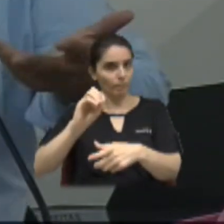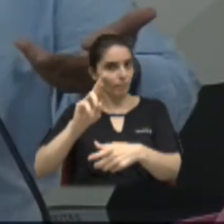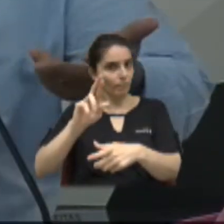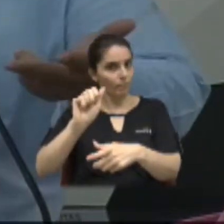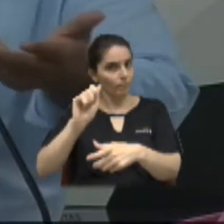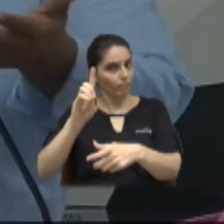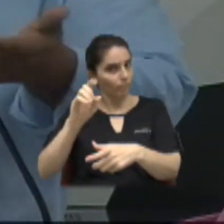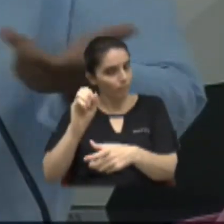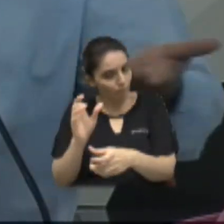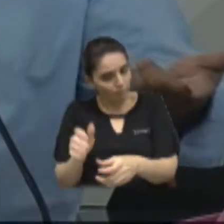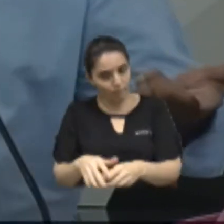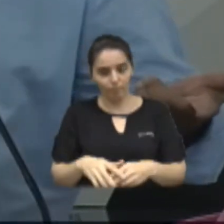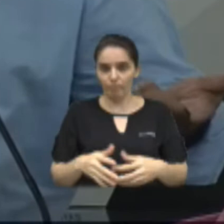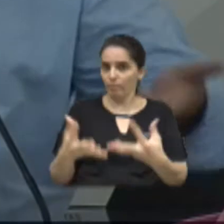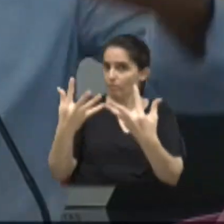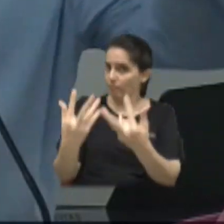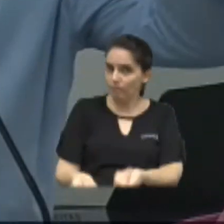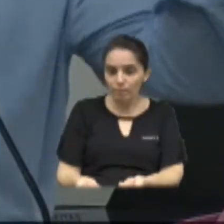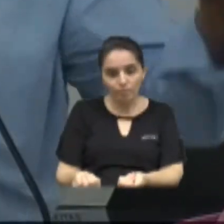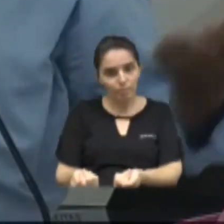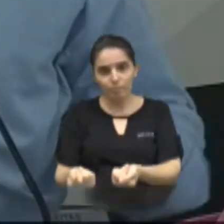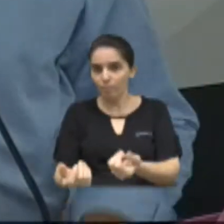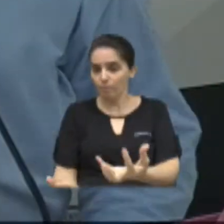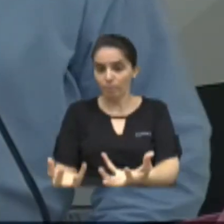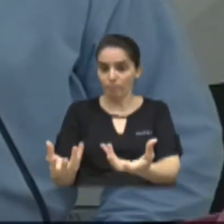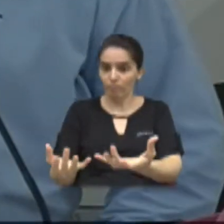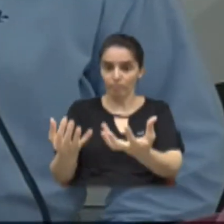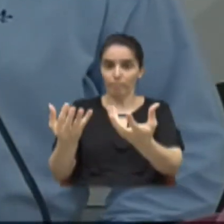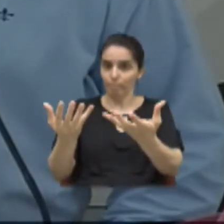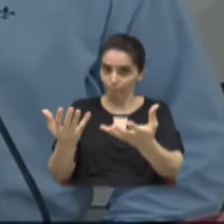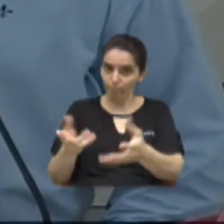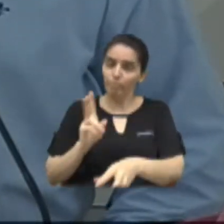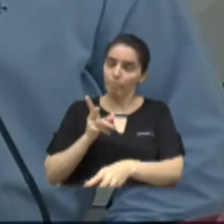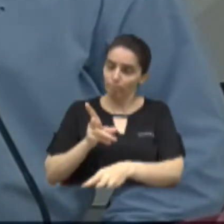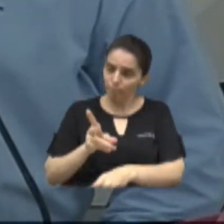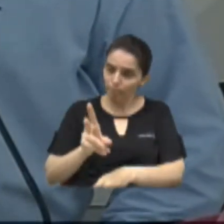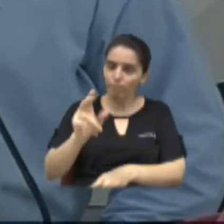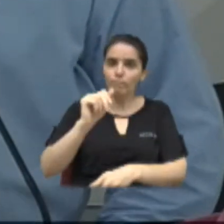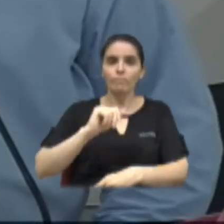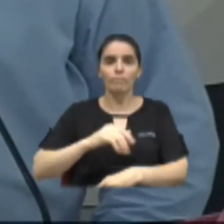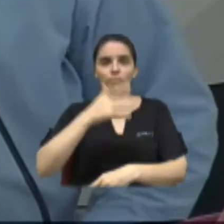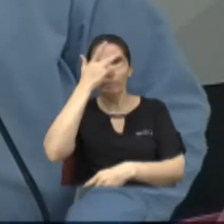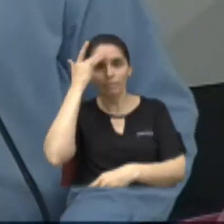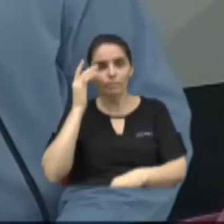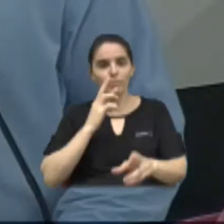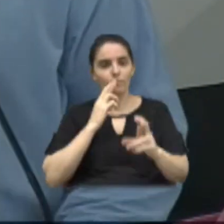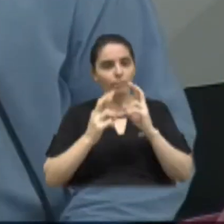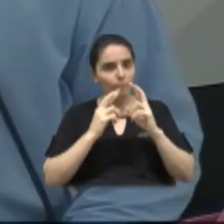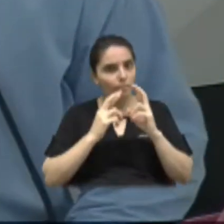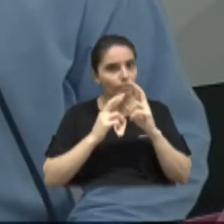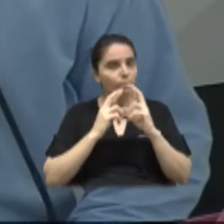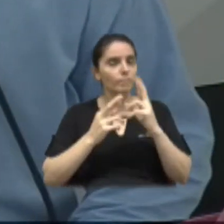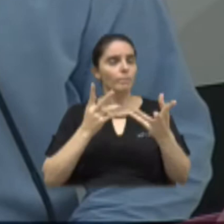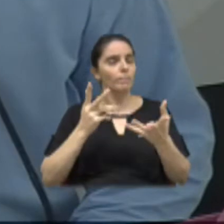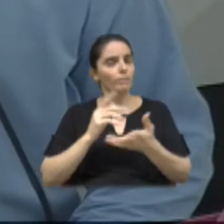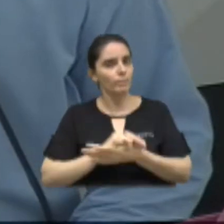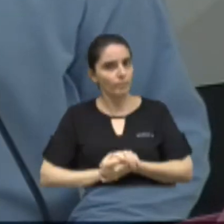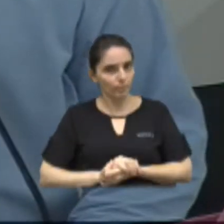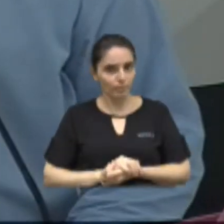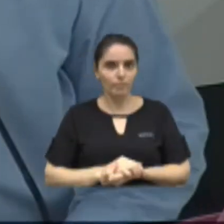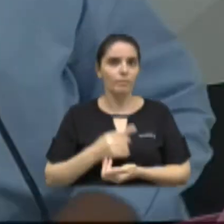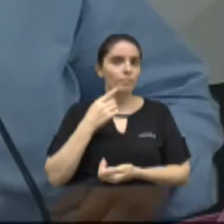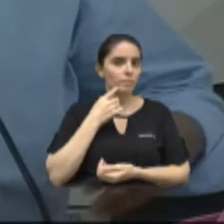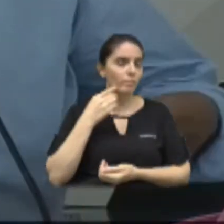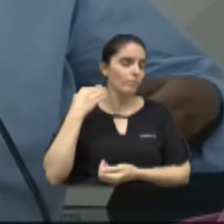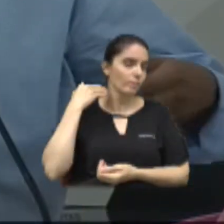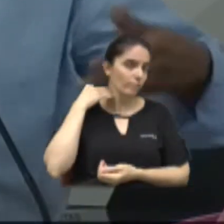gente faz requerimento, a gente fala, o mato continua alto. Recebi uma reclamação, estava no banco, o rapaz da área de joias ali